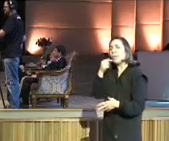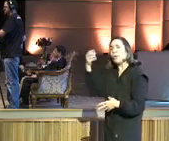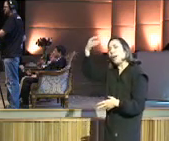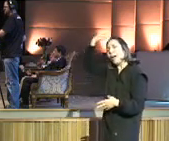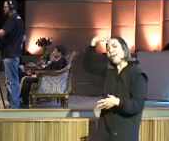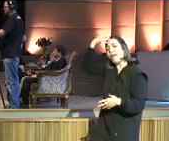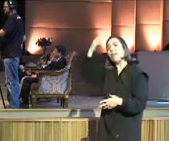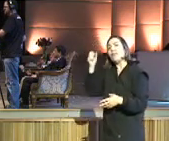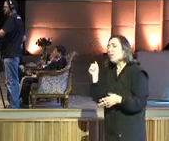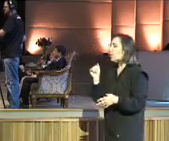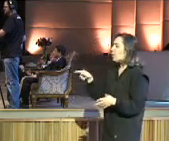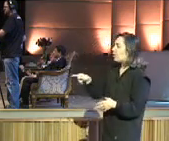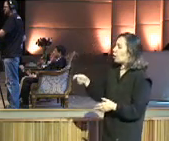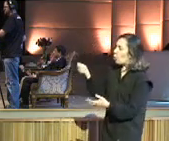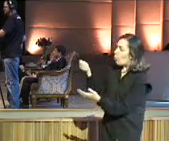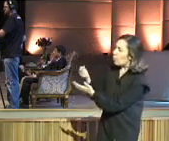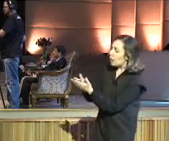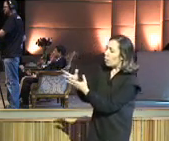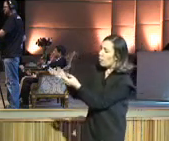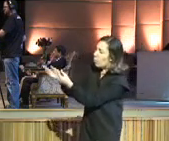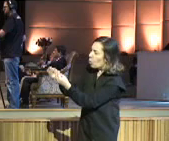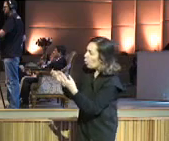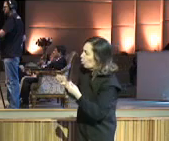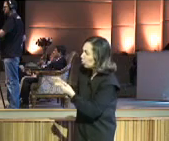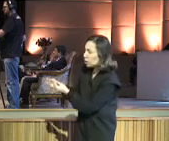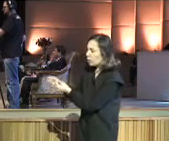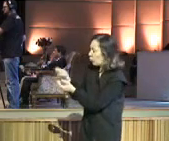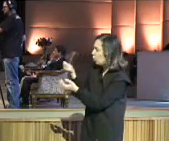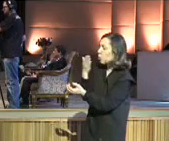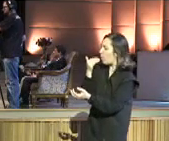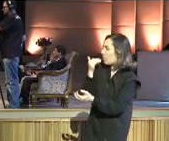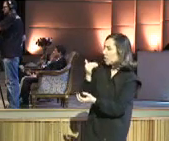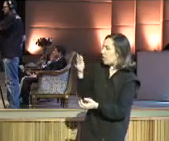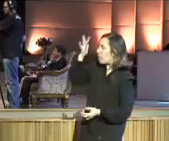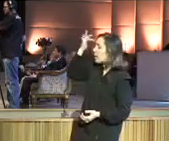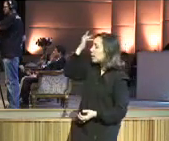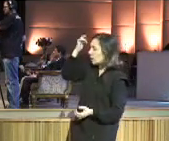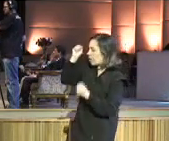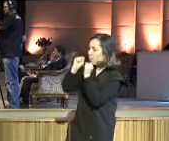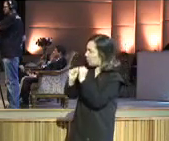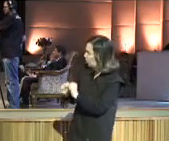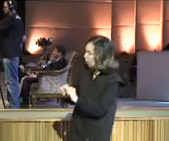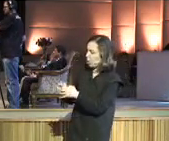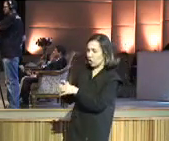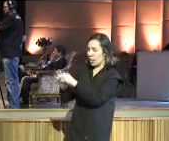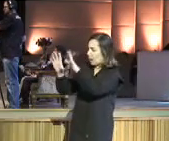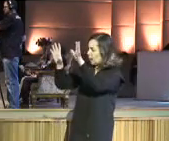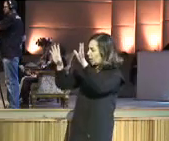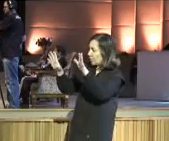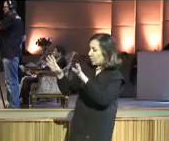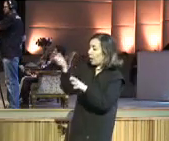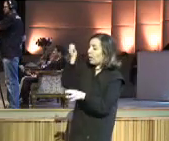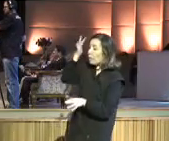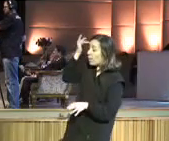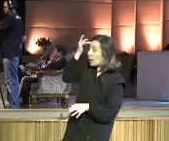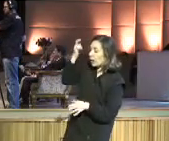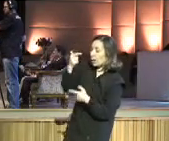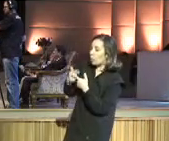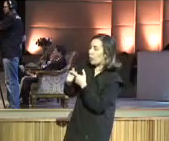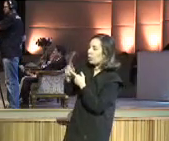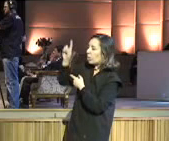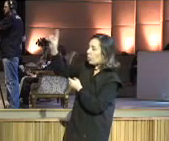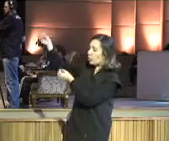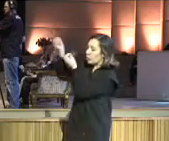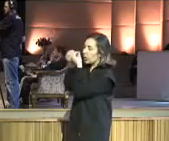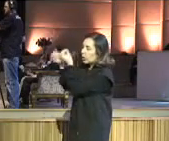rei disse assim: olha, mesmo que Deus fizesse chover trigo do céu,